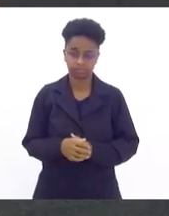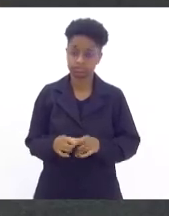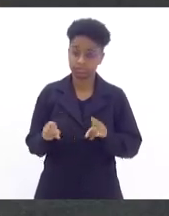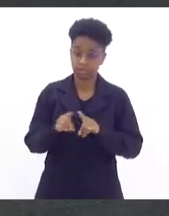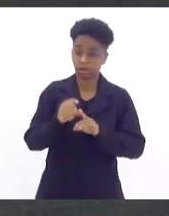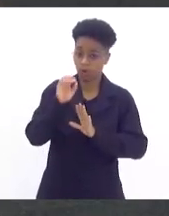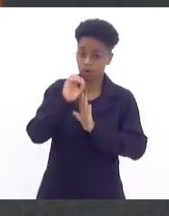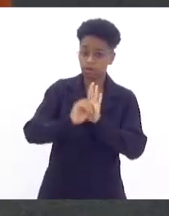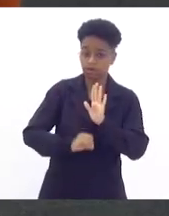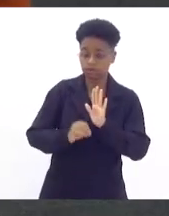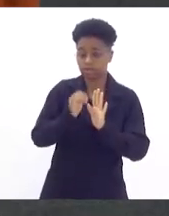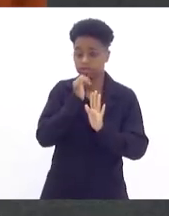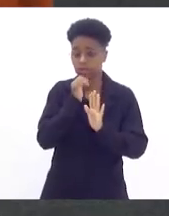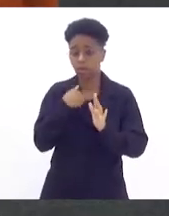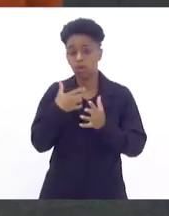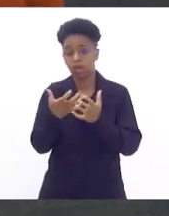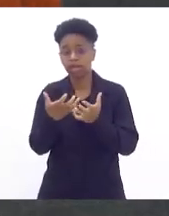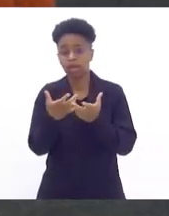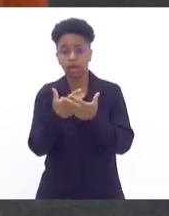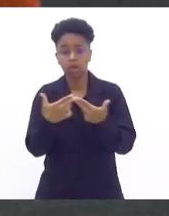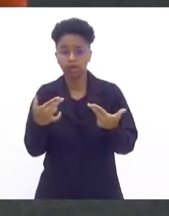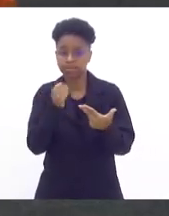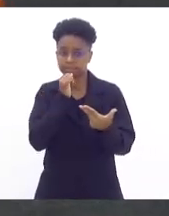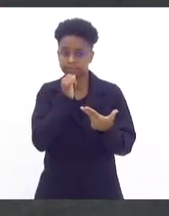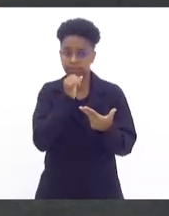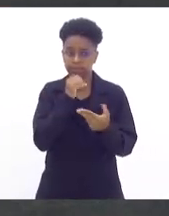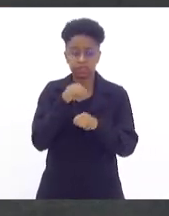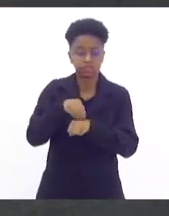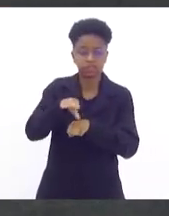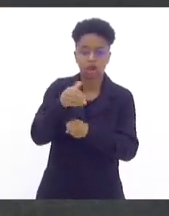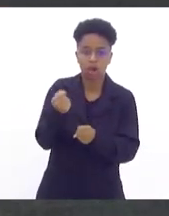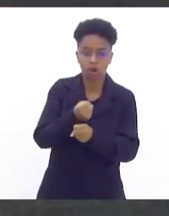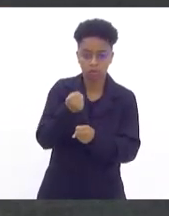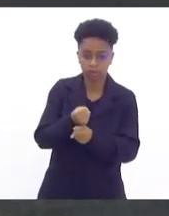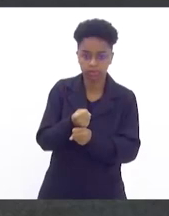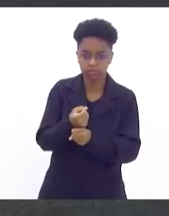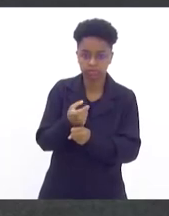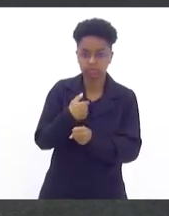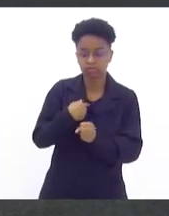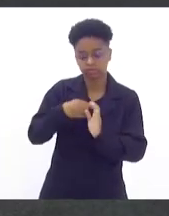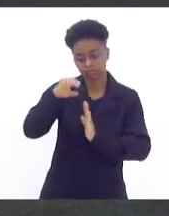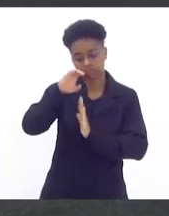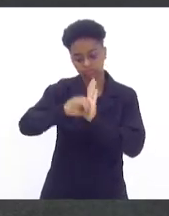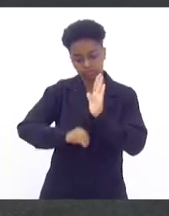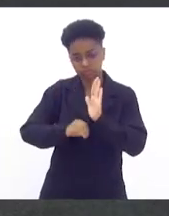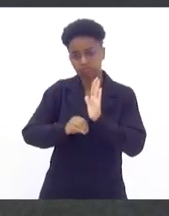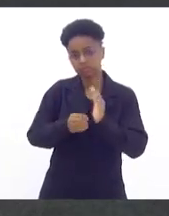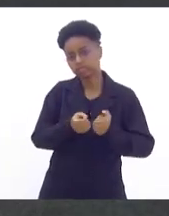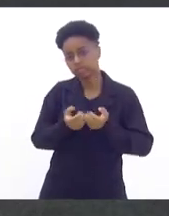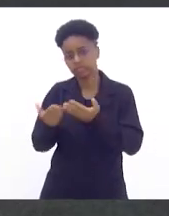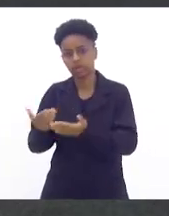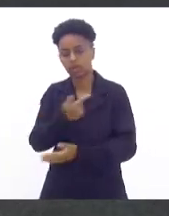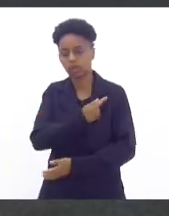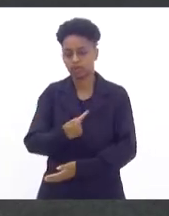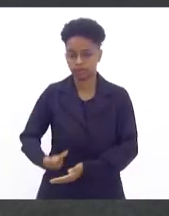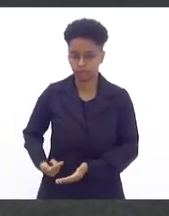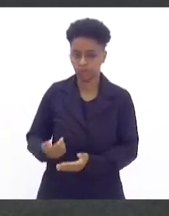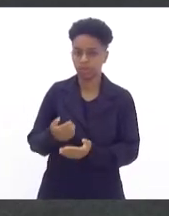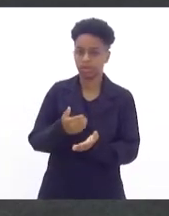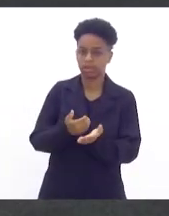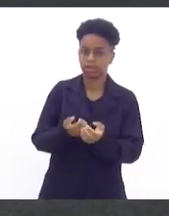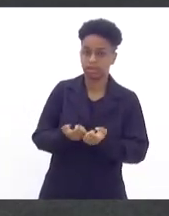Ofício eu quando eu quero um assunto de uma obra de uma obra eu faço ela sacrifício ao Governador ao secretário